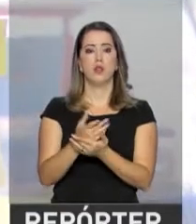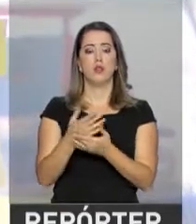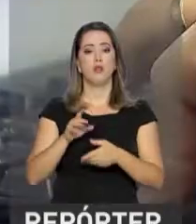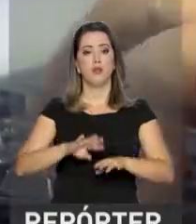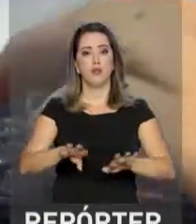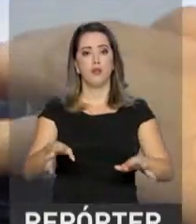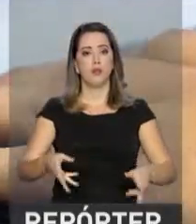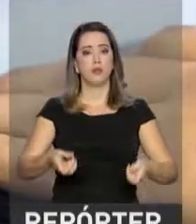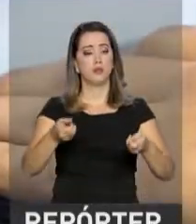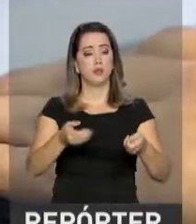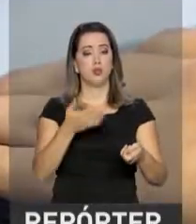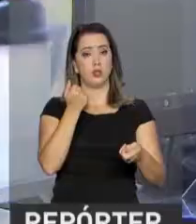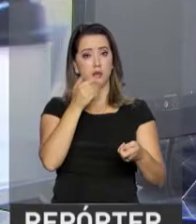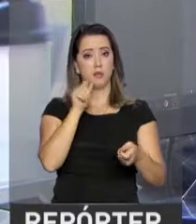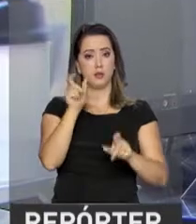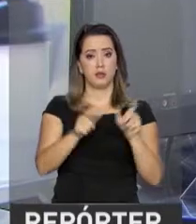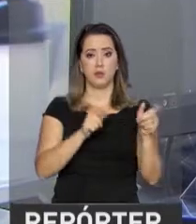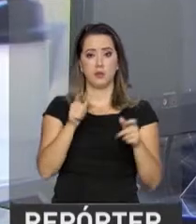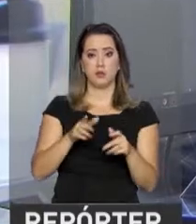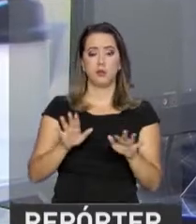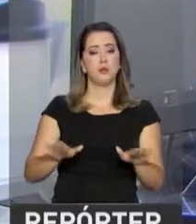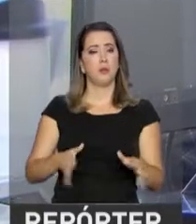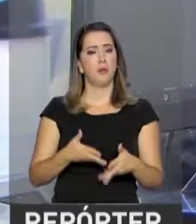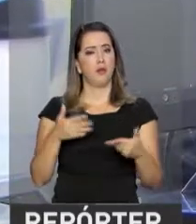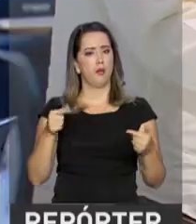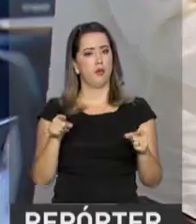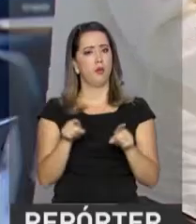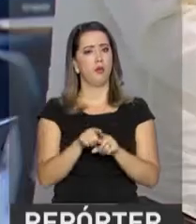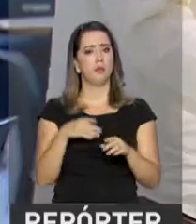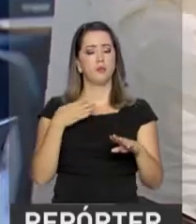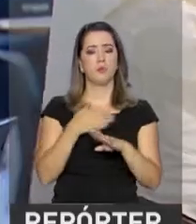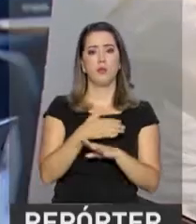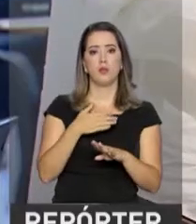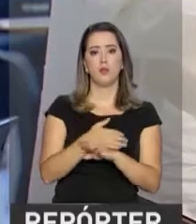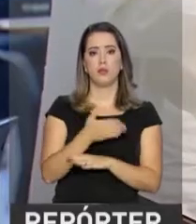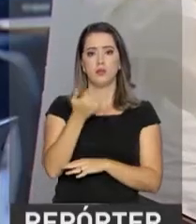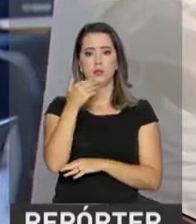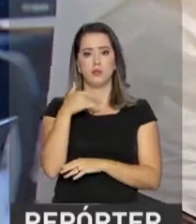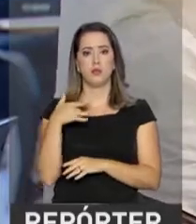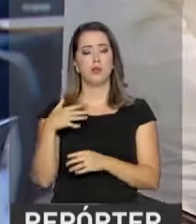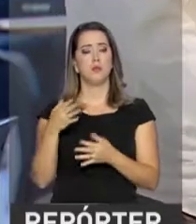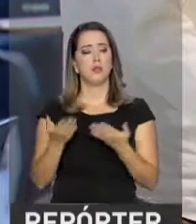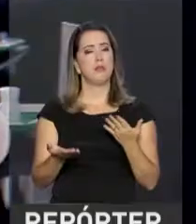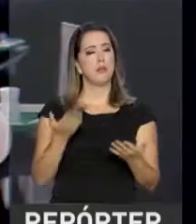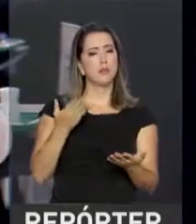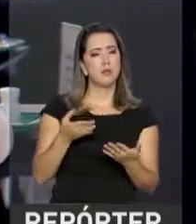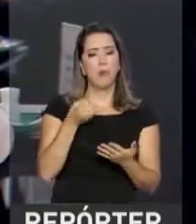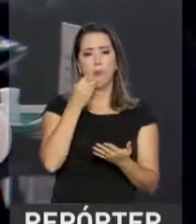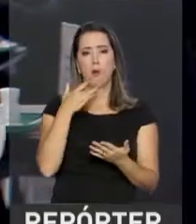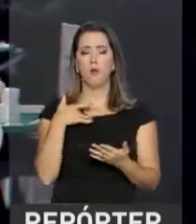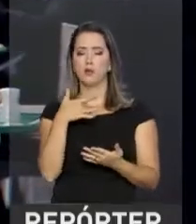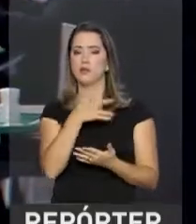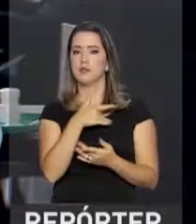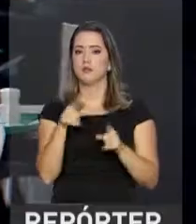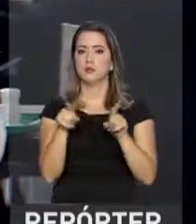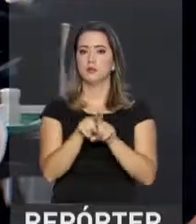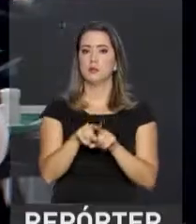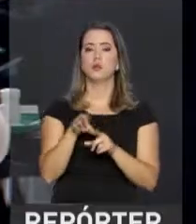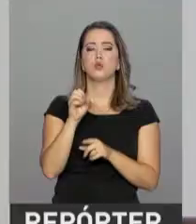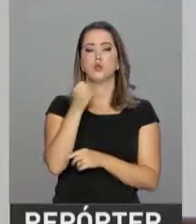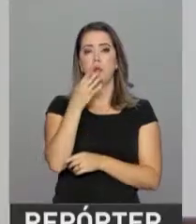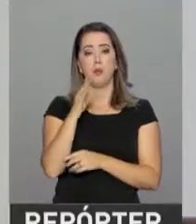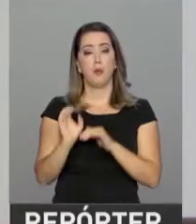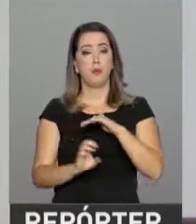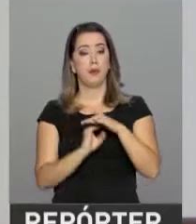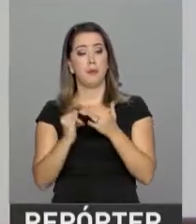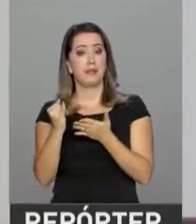funcionários o trabalhador ganha na produtividade e no acesso a uma alimentação balanceada ea empresa ganha benefícios fiscais